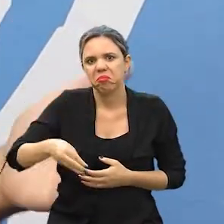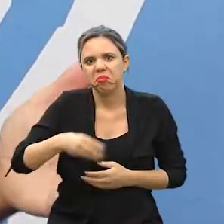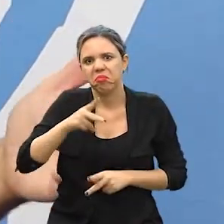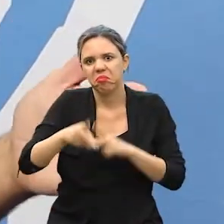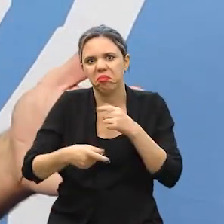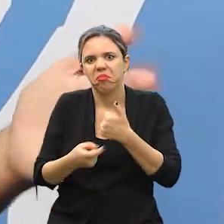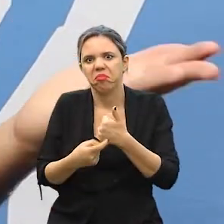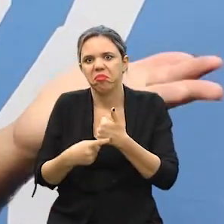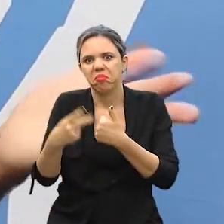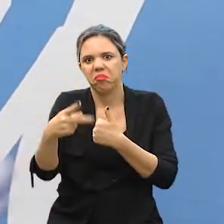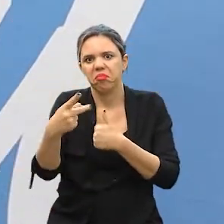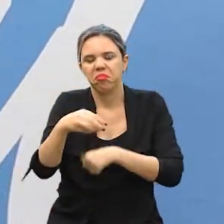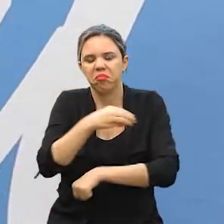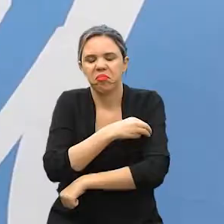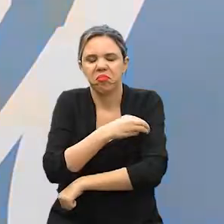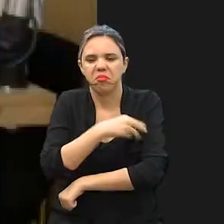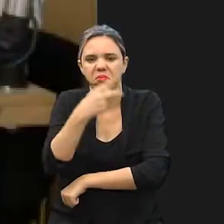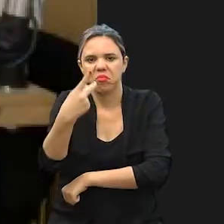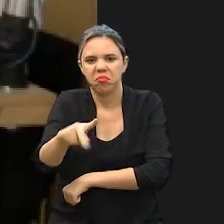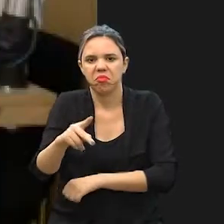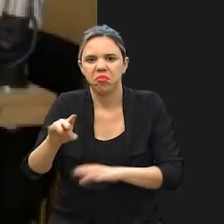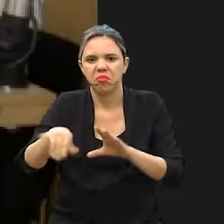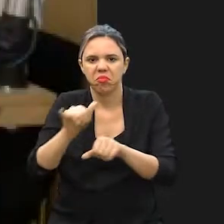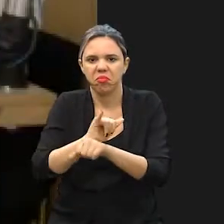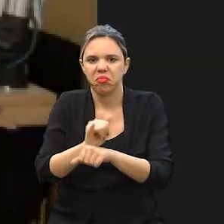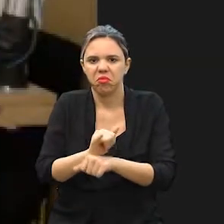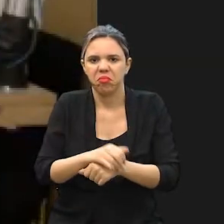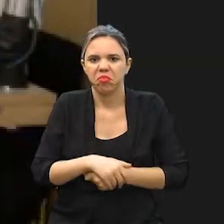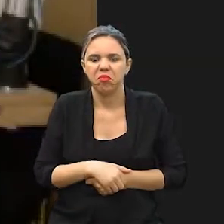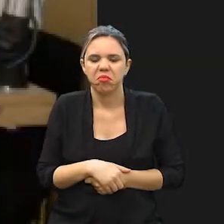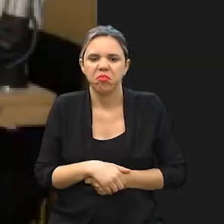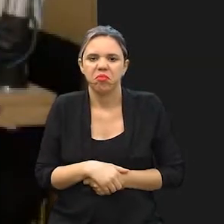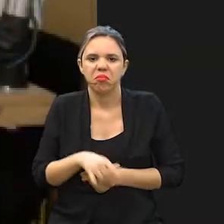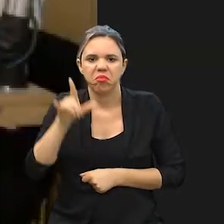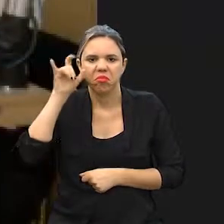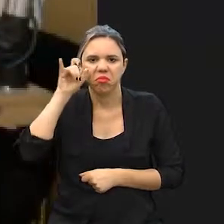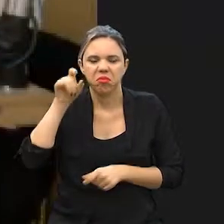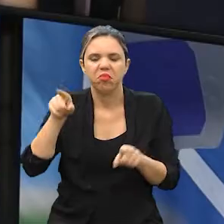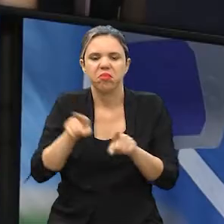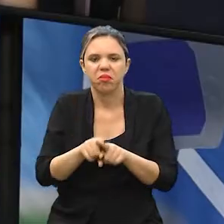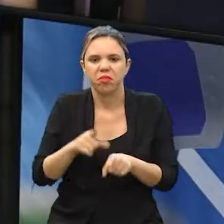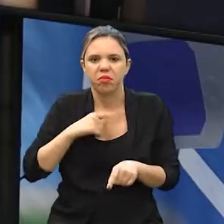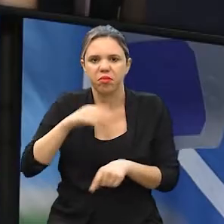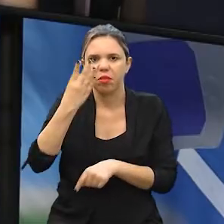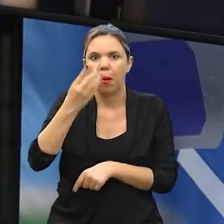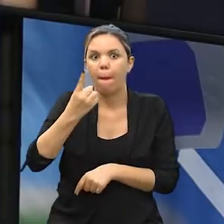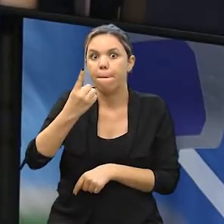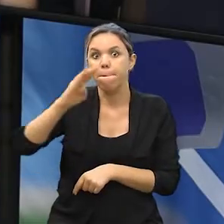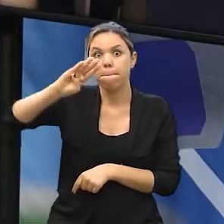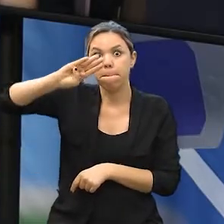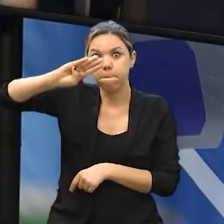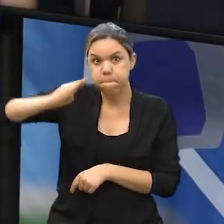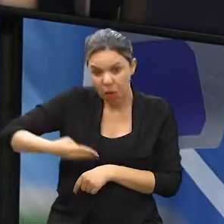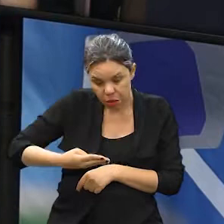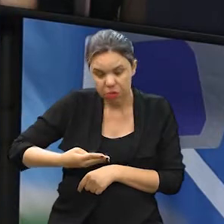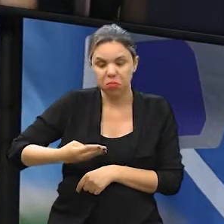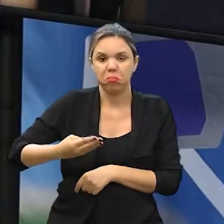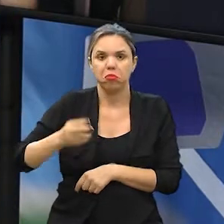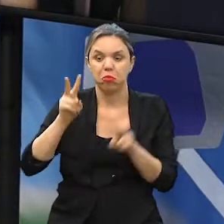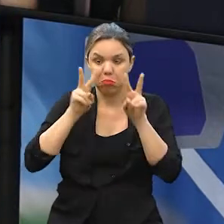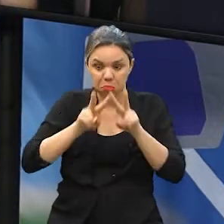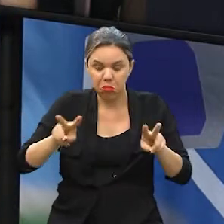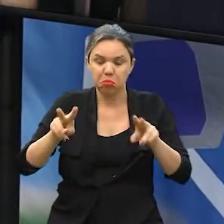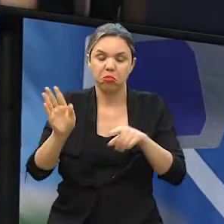de seguidores no seu canal, no YouTube, também no Instagram. Você tem mais de 1 bilhão de visualizações nos